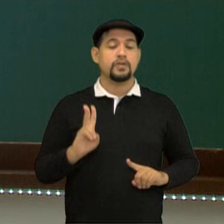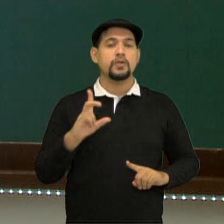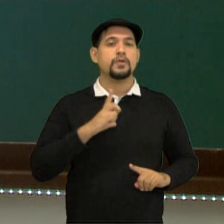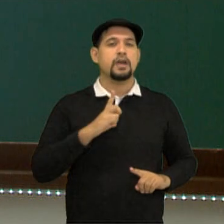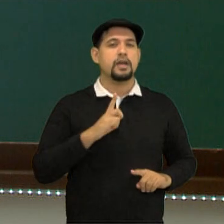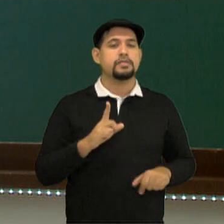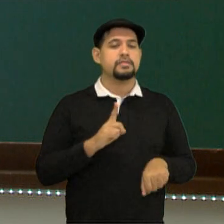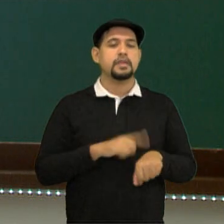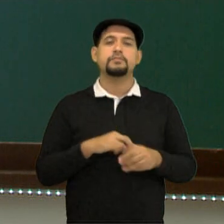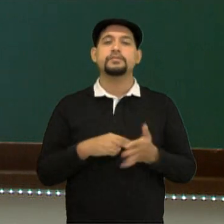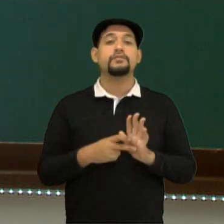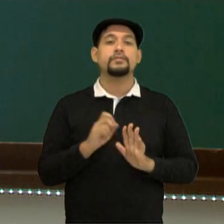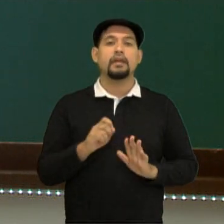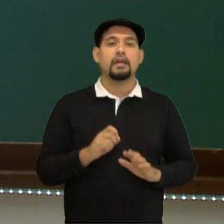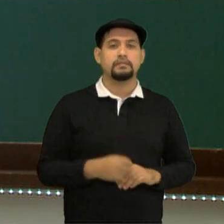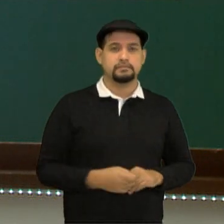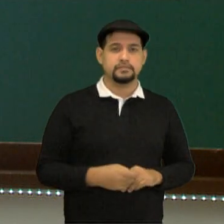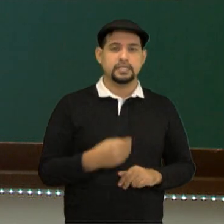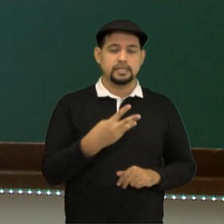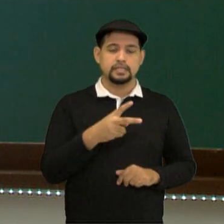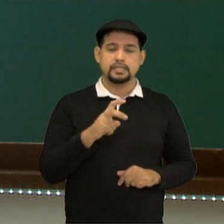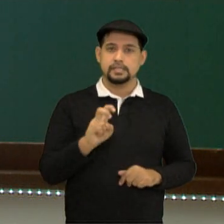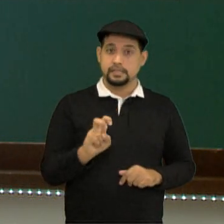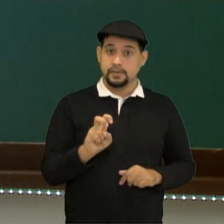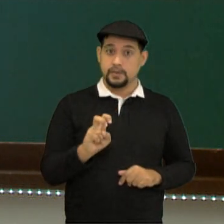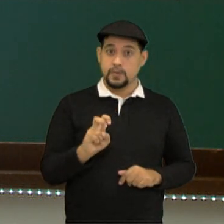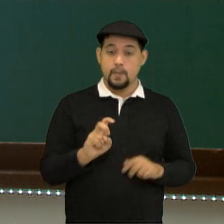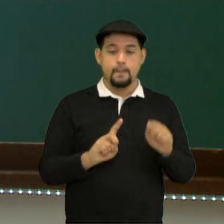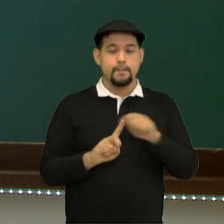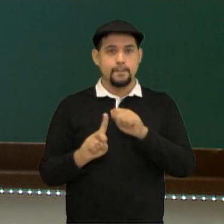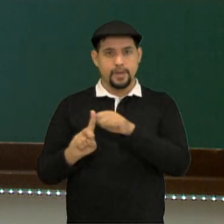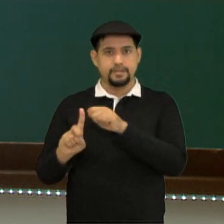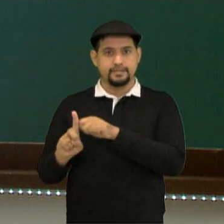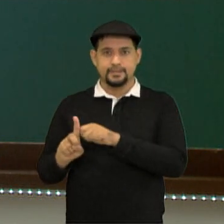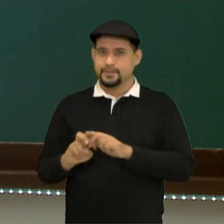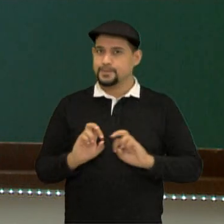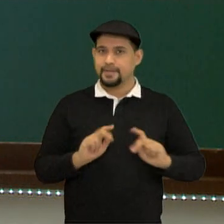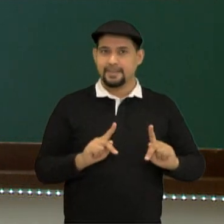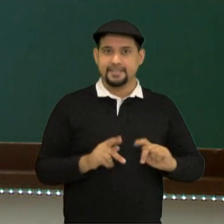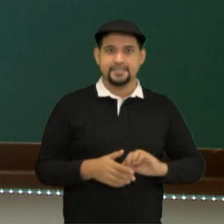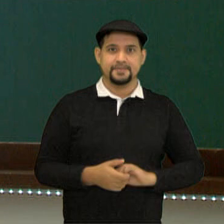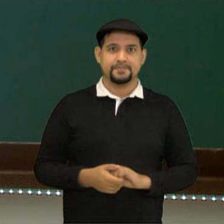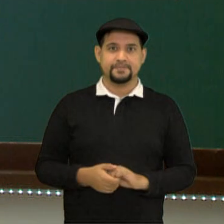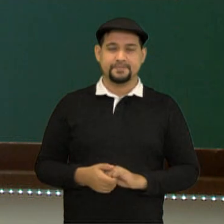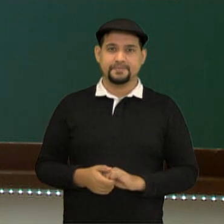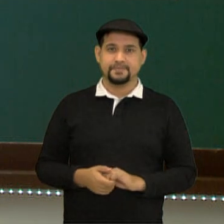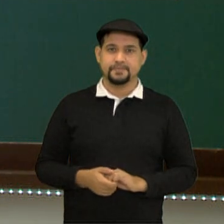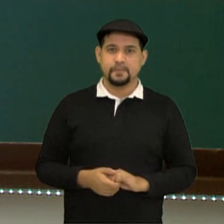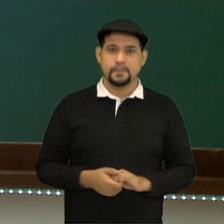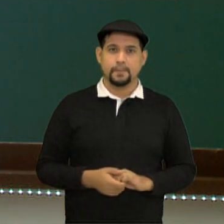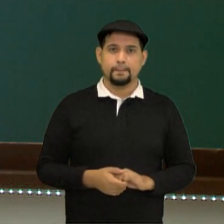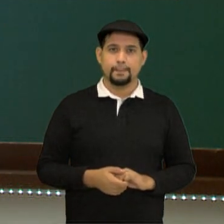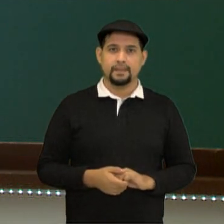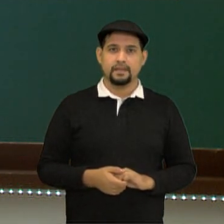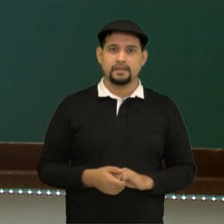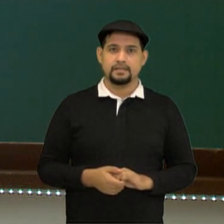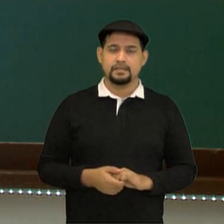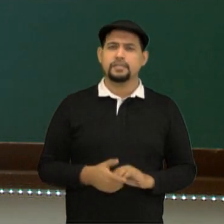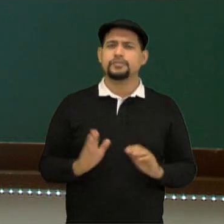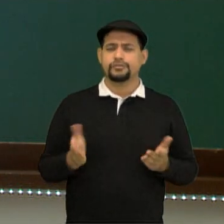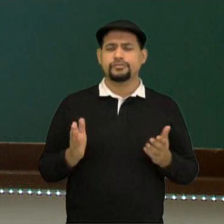que o tempo é de 35 meses. Tranquilo, né, gente? Então, portanto,